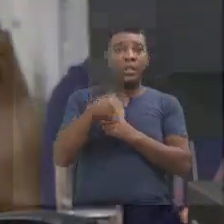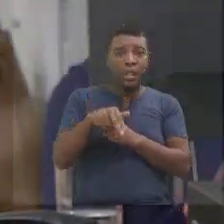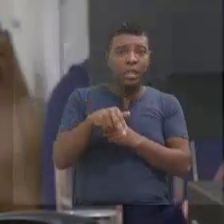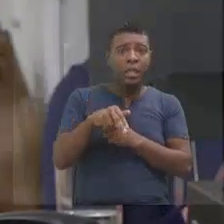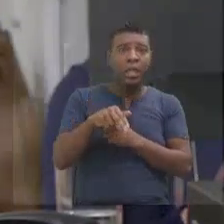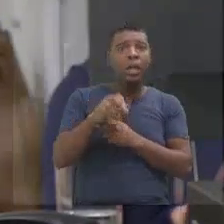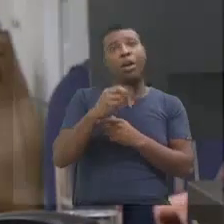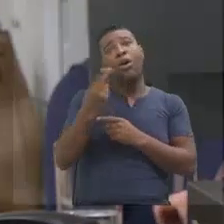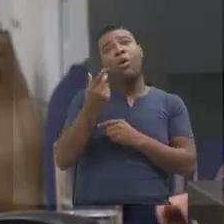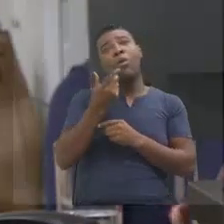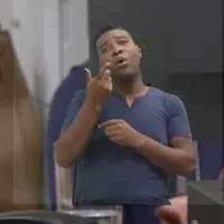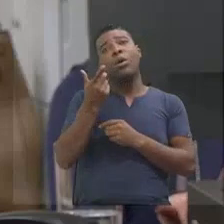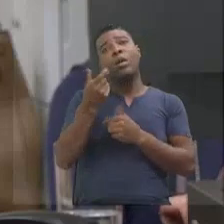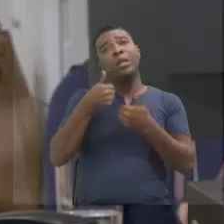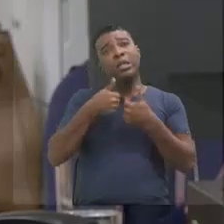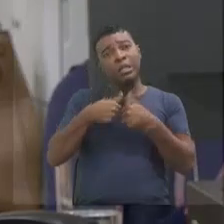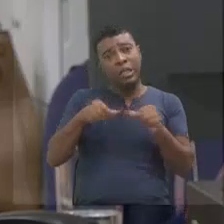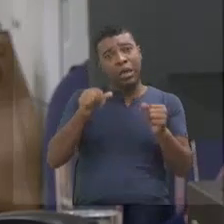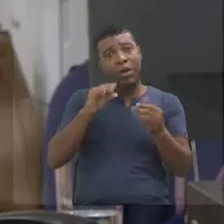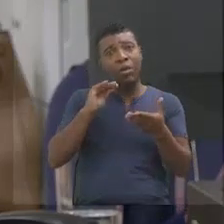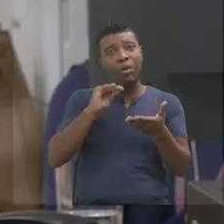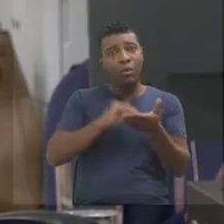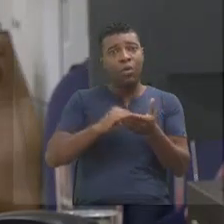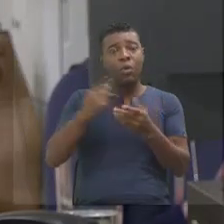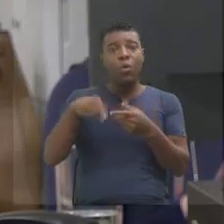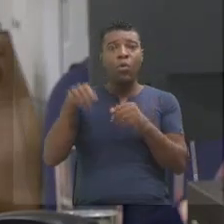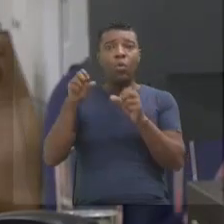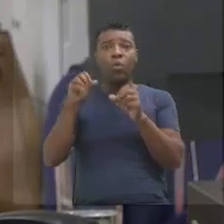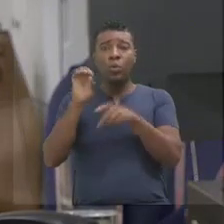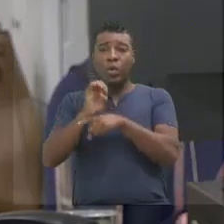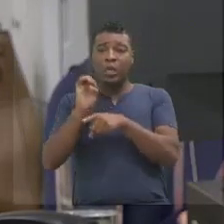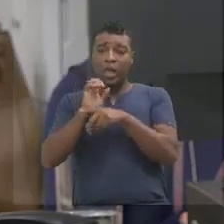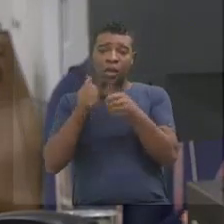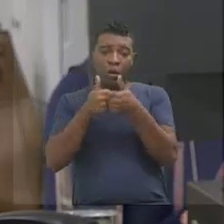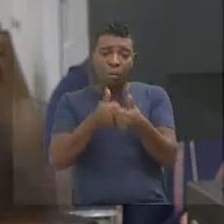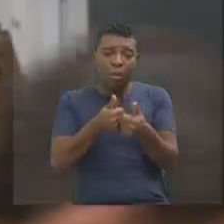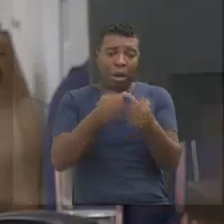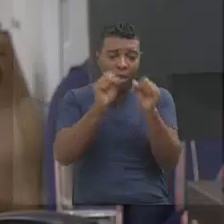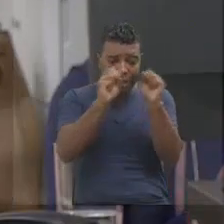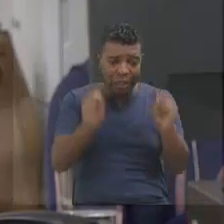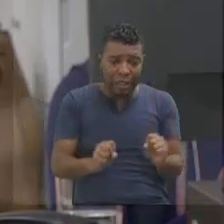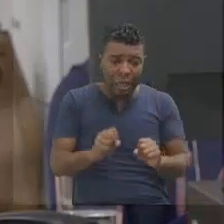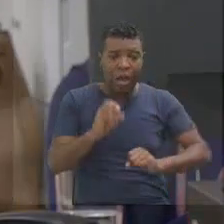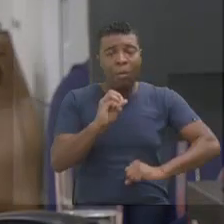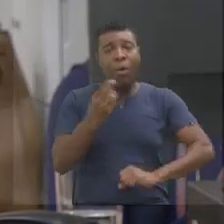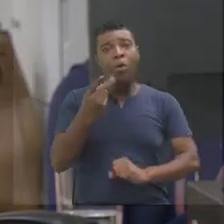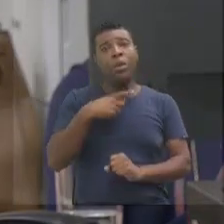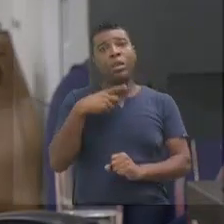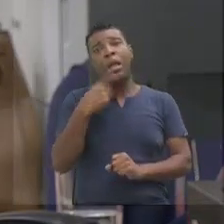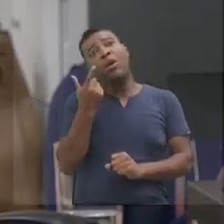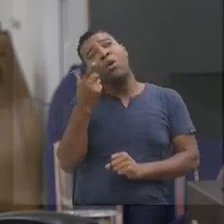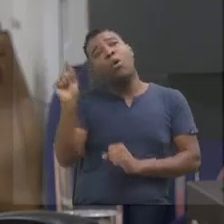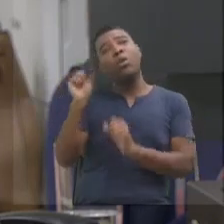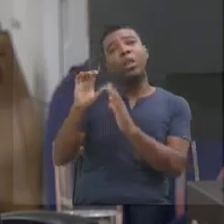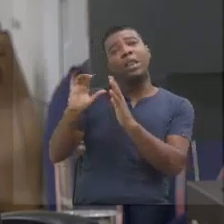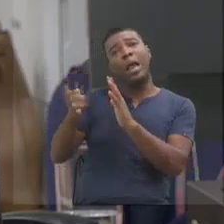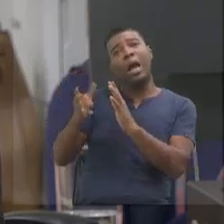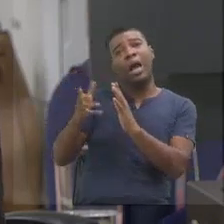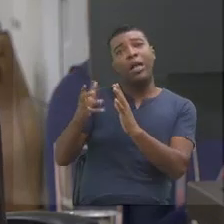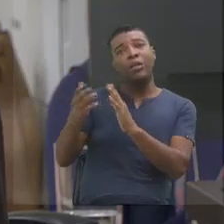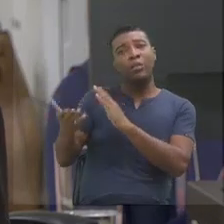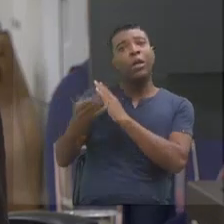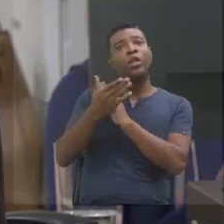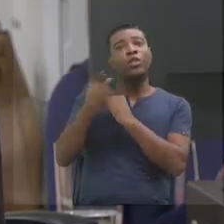se estão cadastrados acompanha esse sistema né ou se tem outra base de dados para isso 7